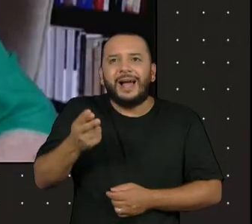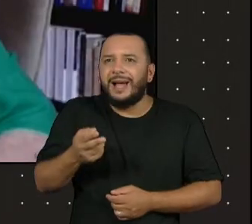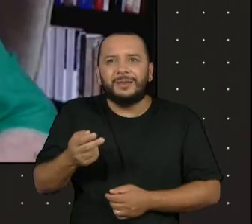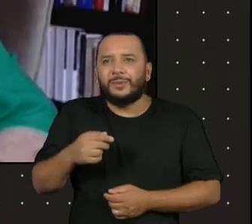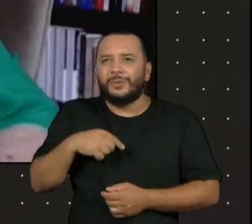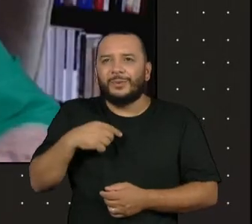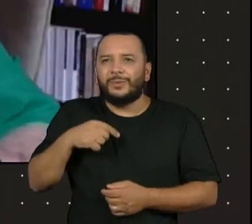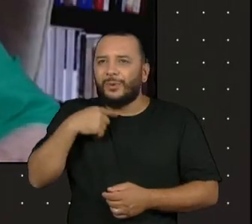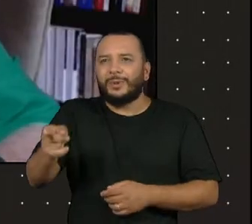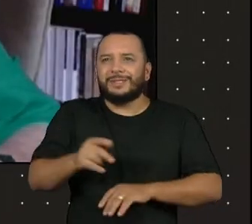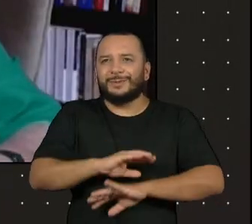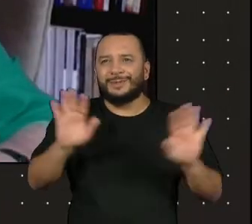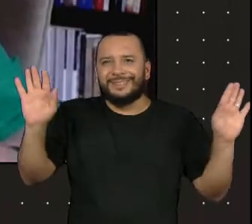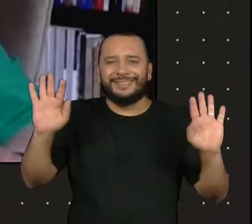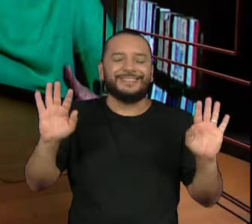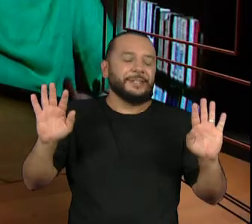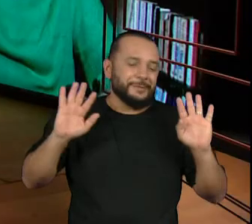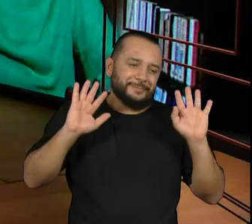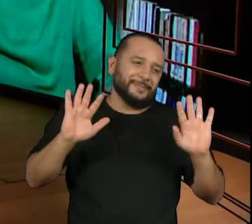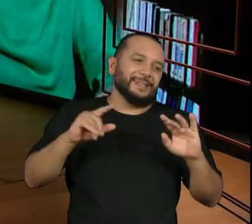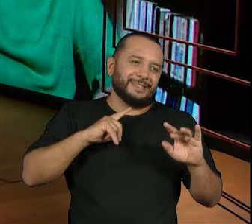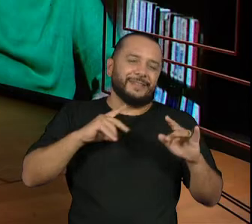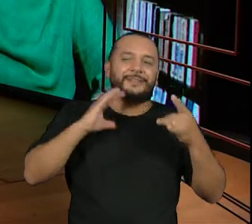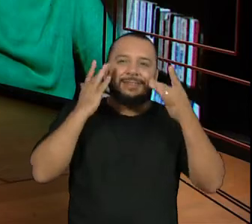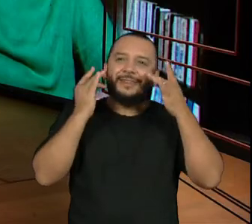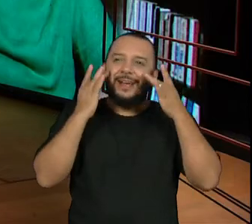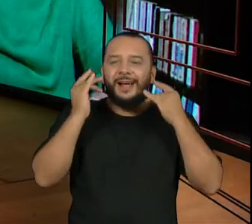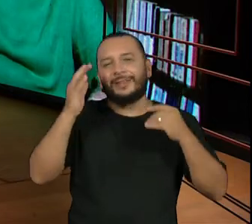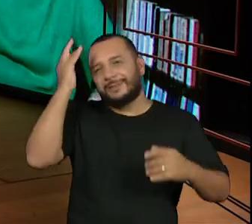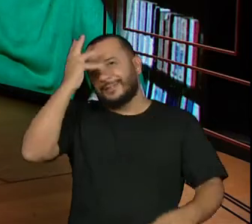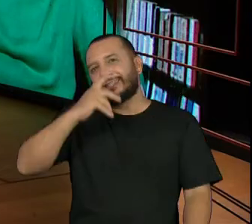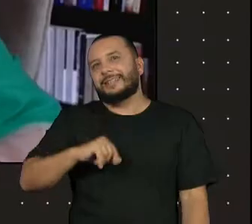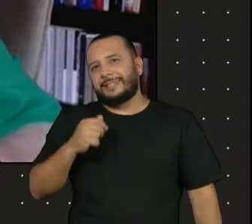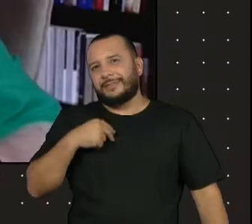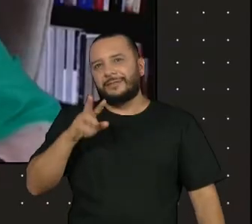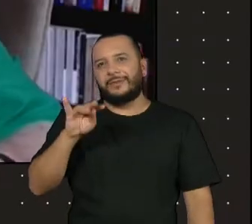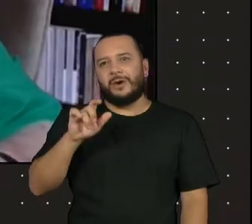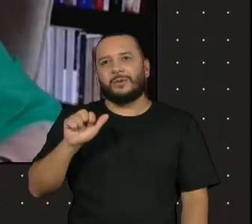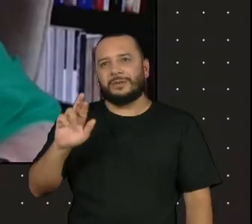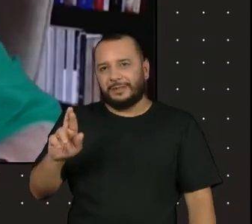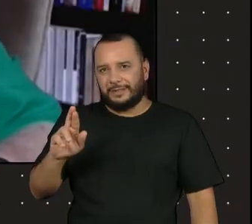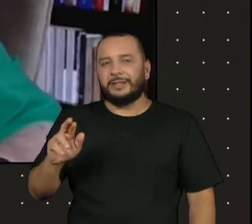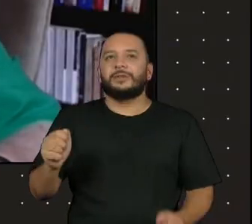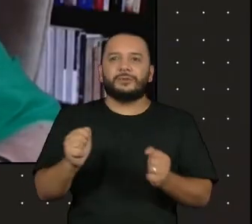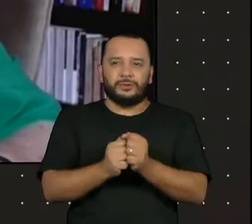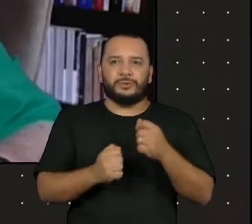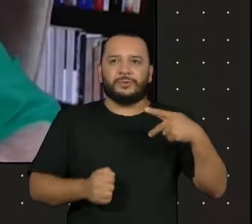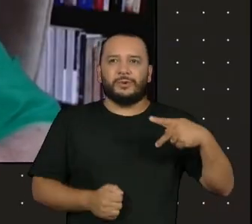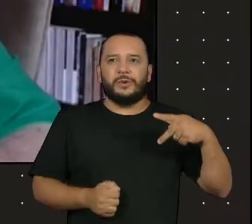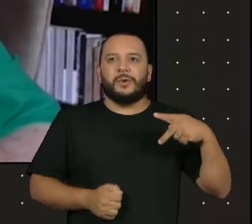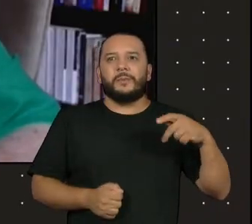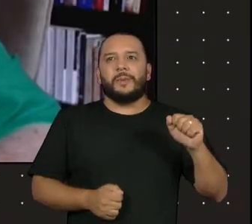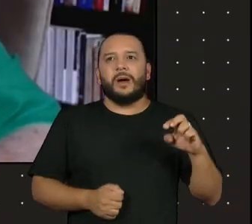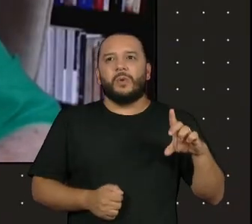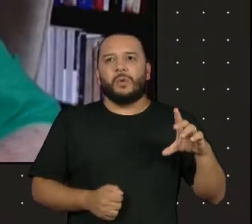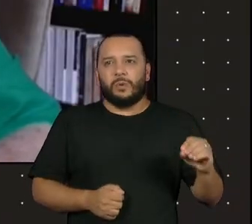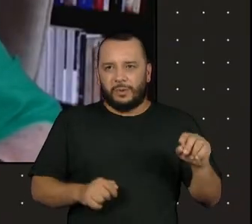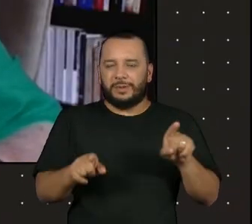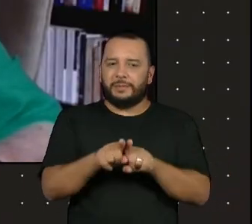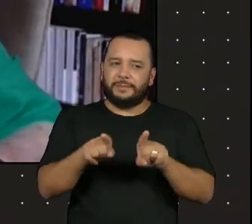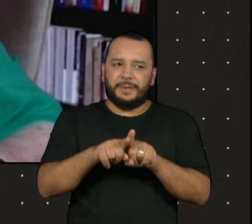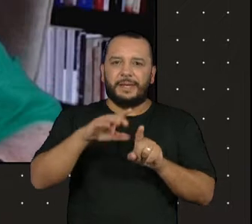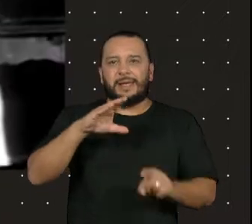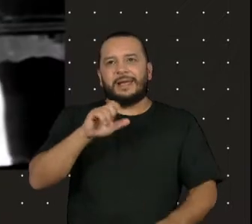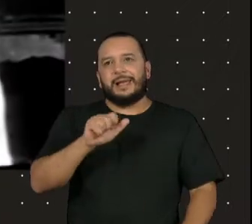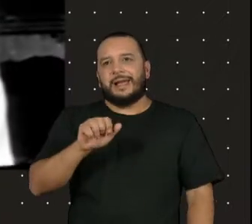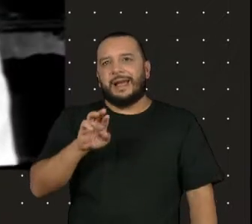uma peça linda do Valdo Viana Filho, com o Paulo Altran e a Carmen Silva. E eram